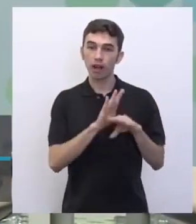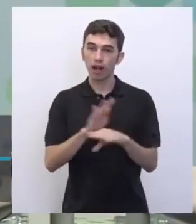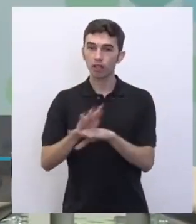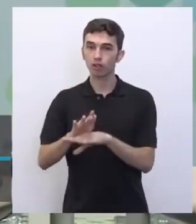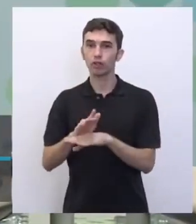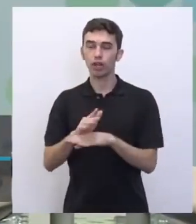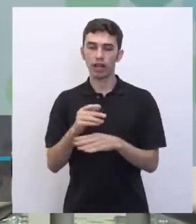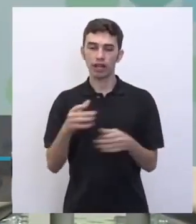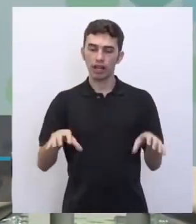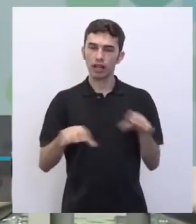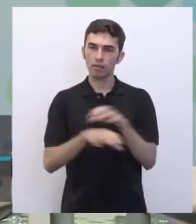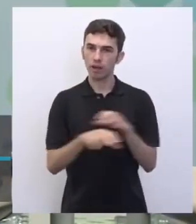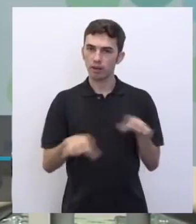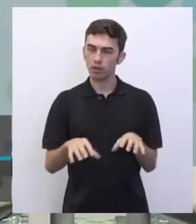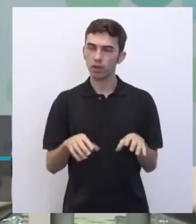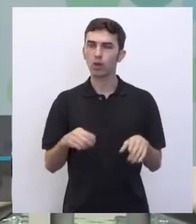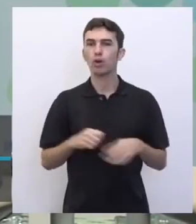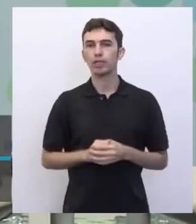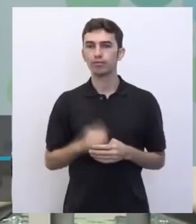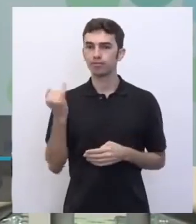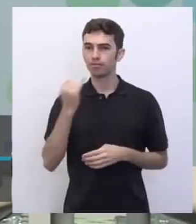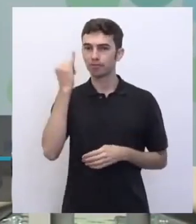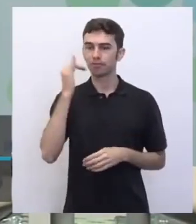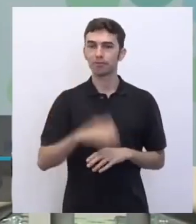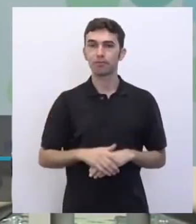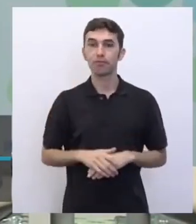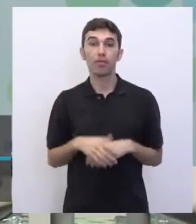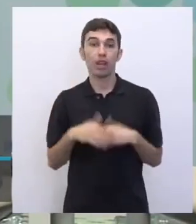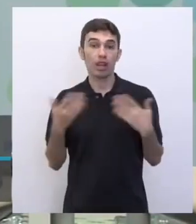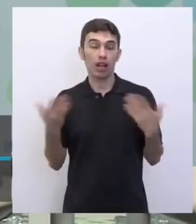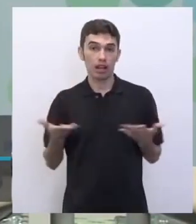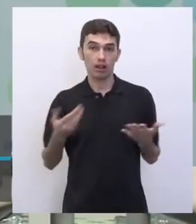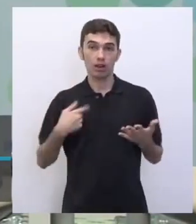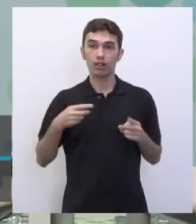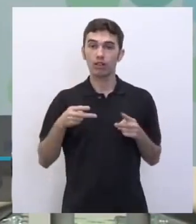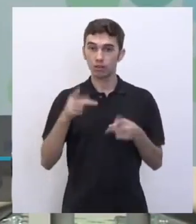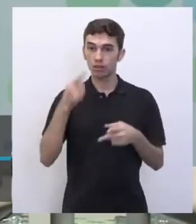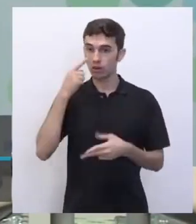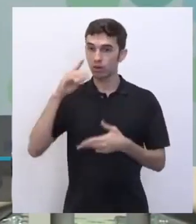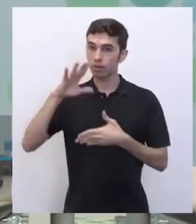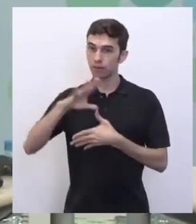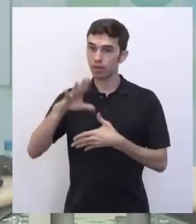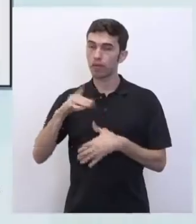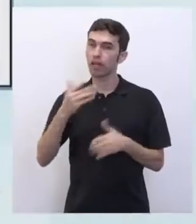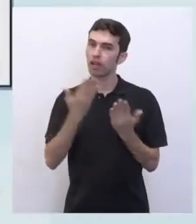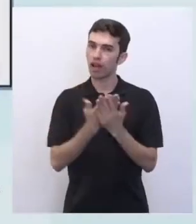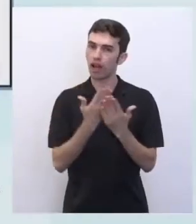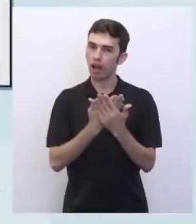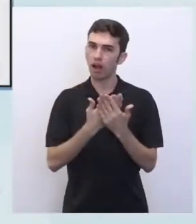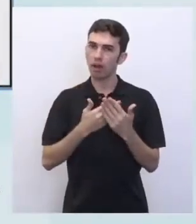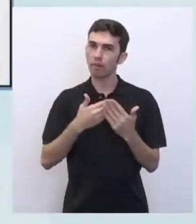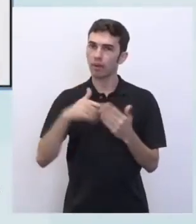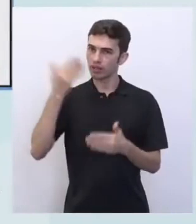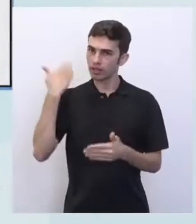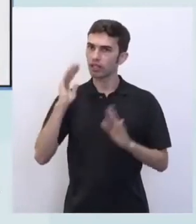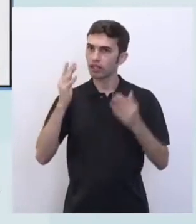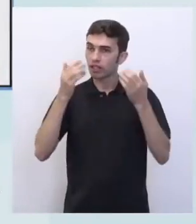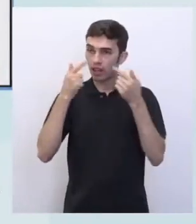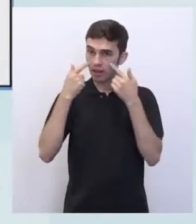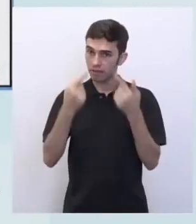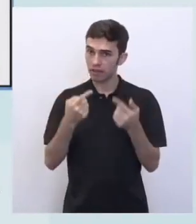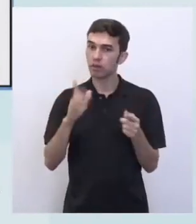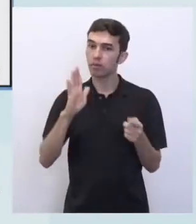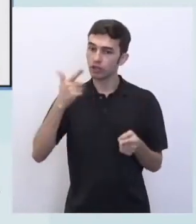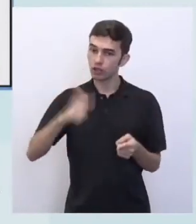trabalhando com essa questão da valorização dos biomas. Então nós vamos agora para um mapa que nós já vimos na aula passada, mas ele é muito importante para a gente